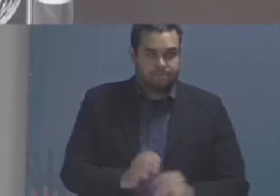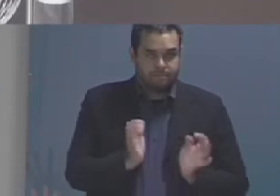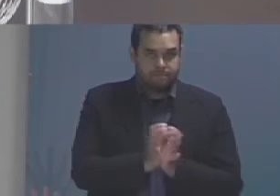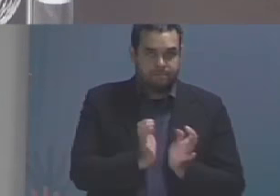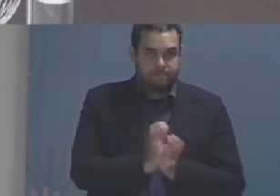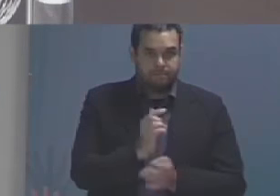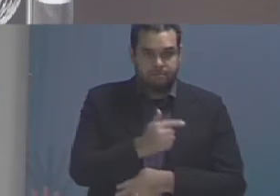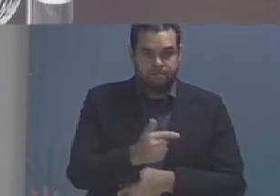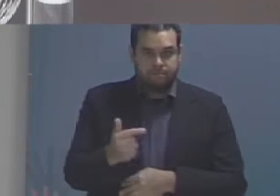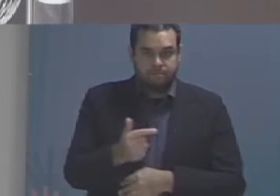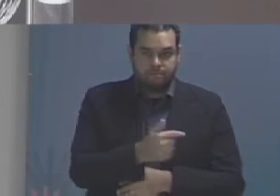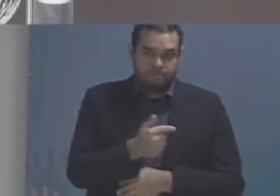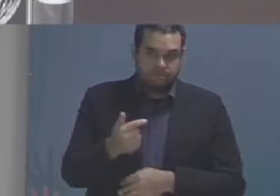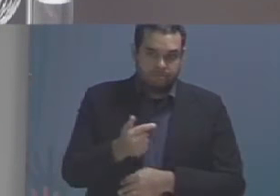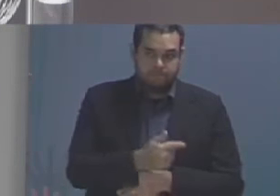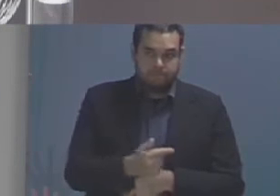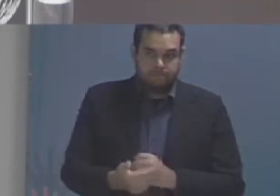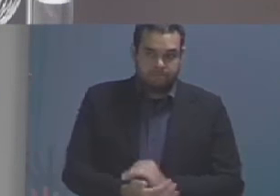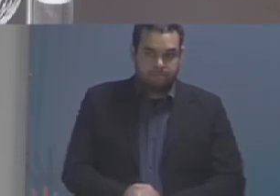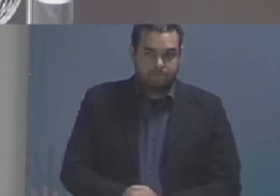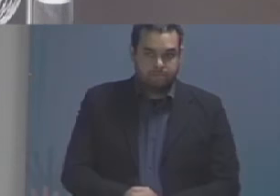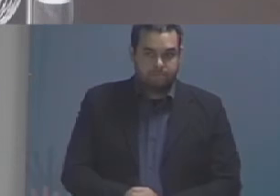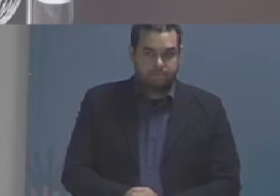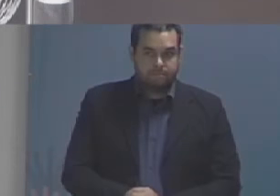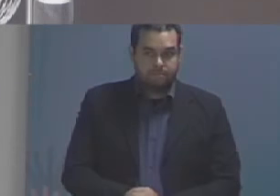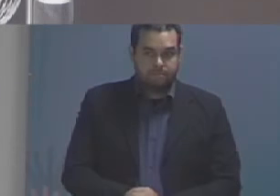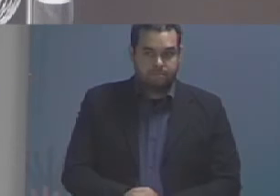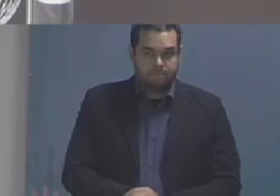chapa 22 será a próxima a responder.